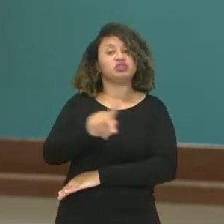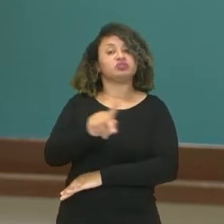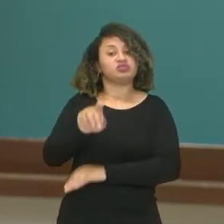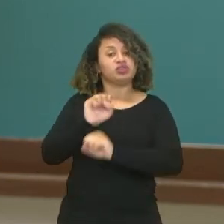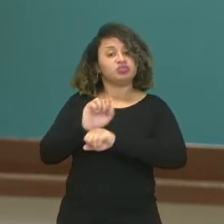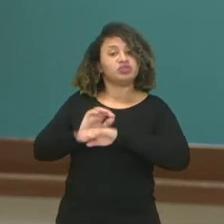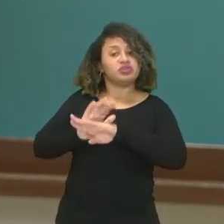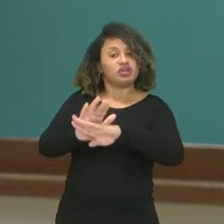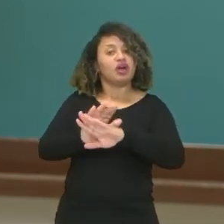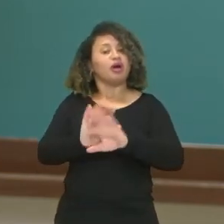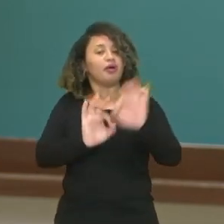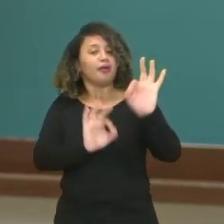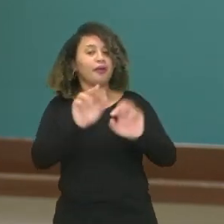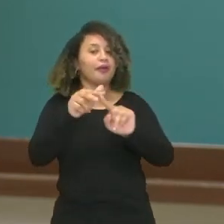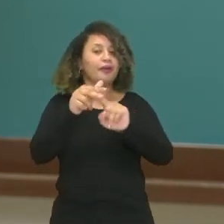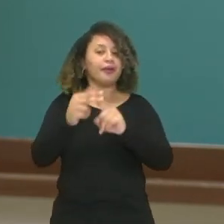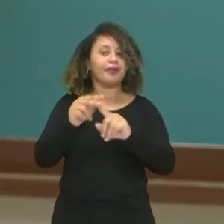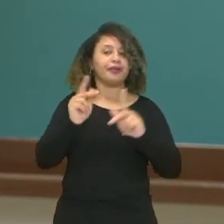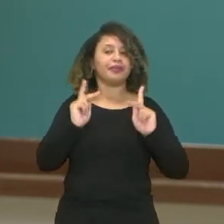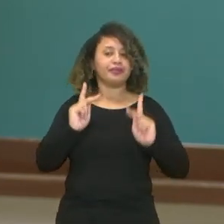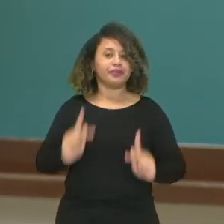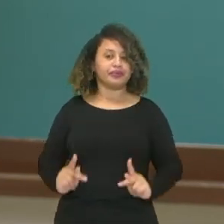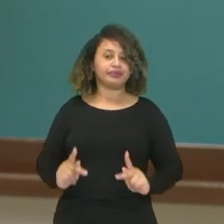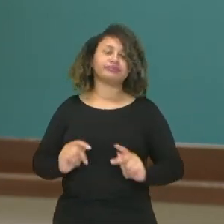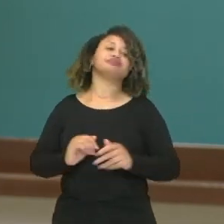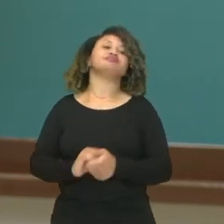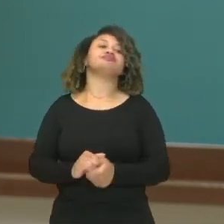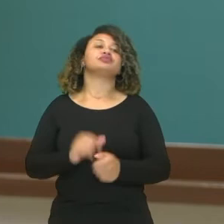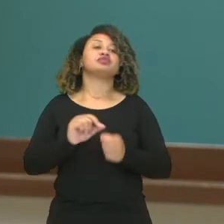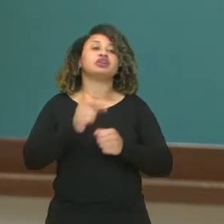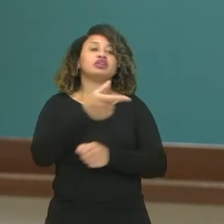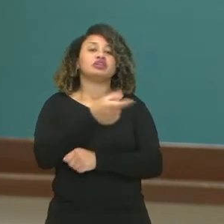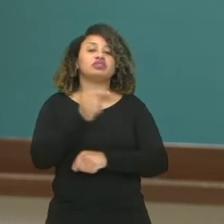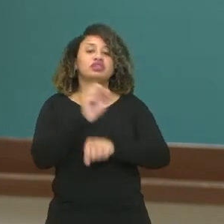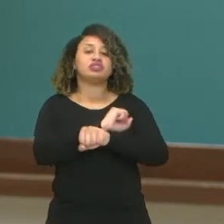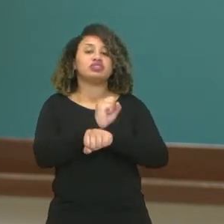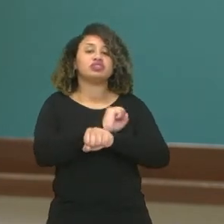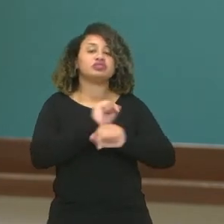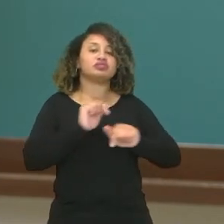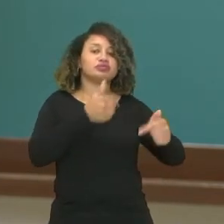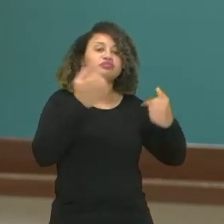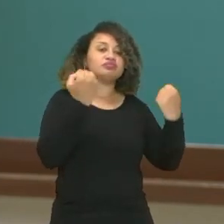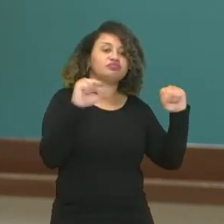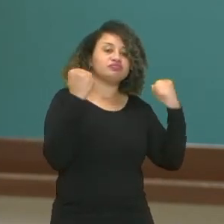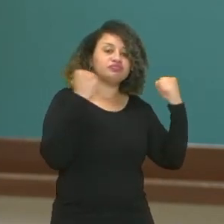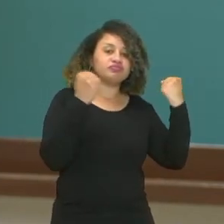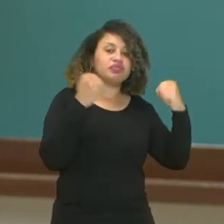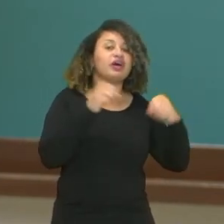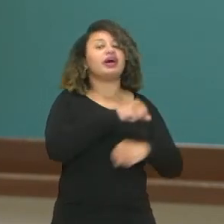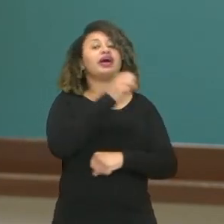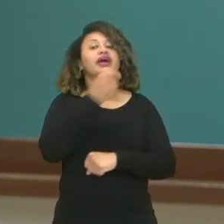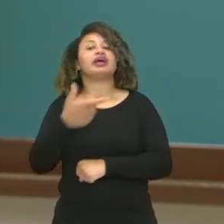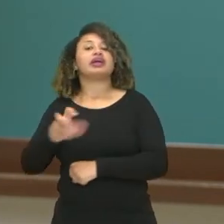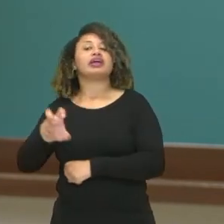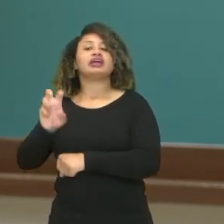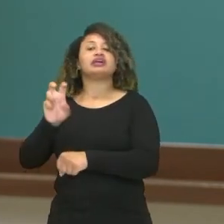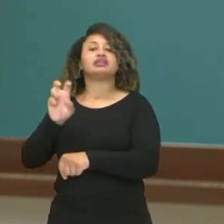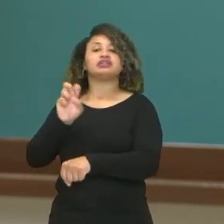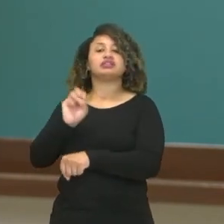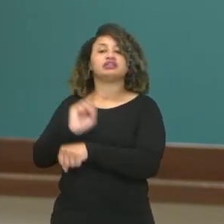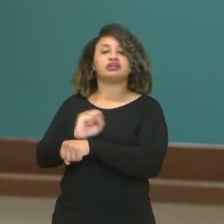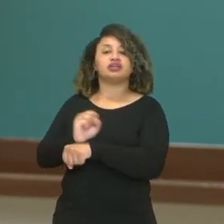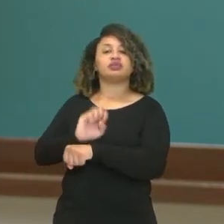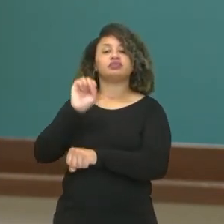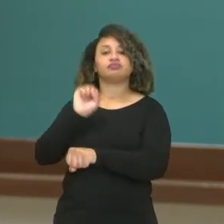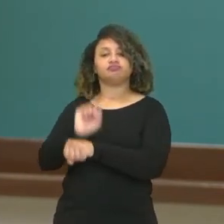auxiliar na correção postural. Então, vocês vão fazer 20 segundos realizando o exercício e 15 segundos vai descansar. Então,